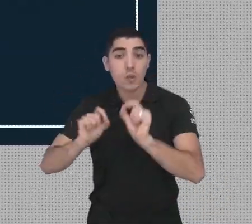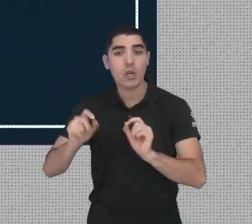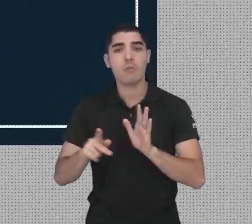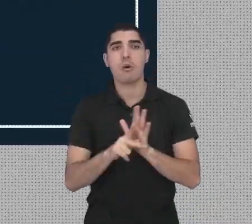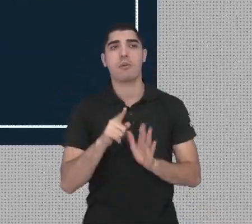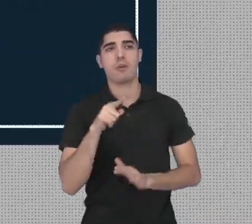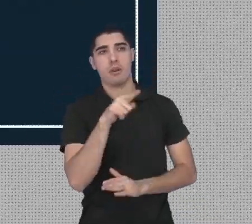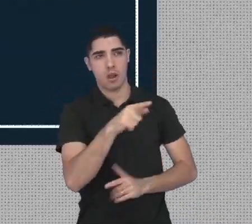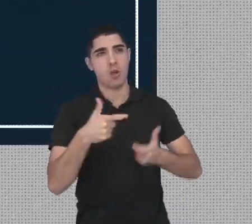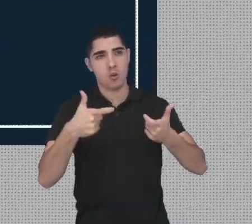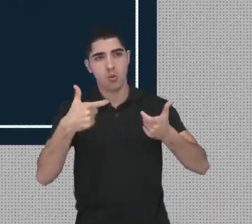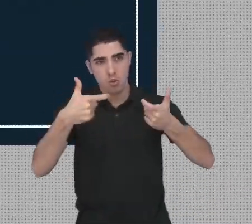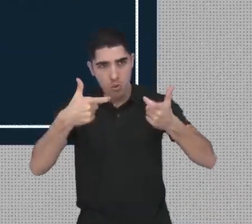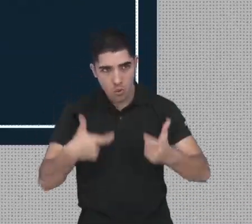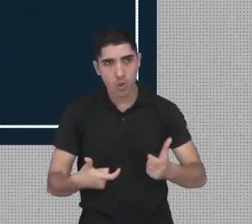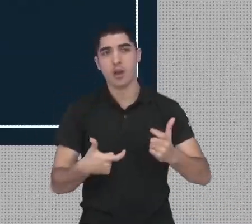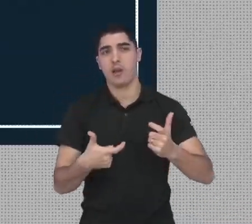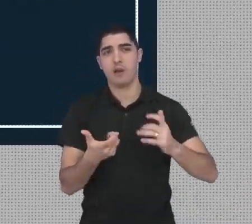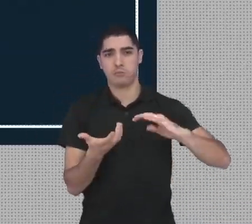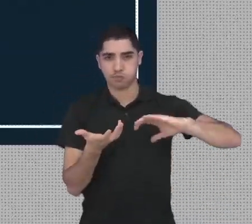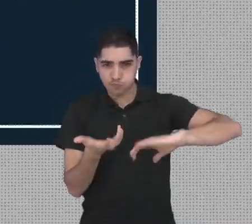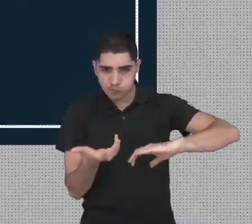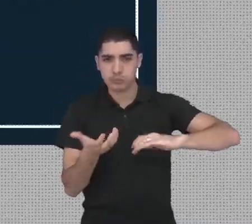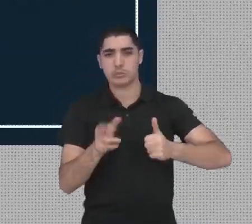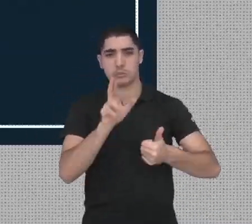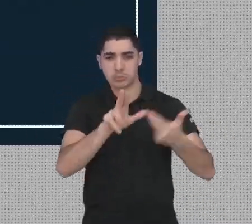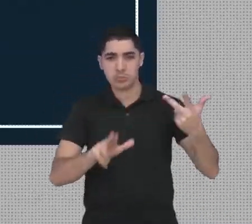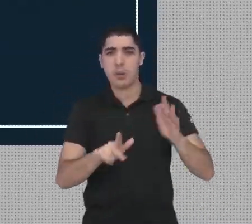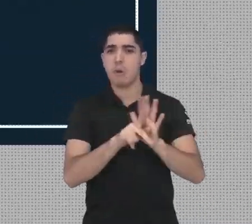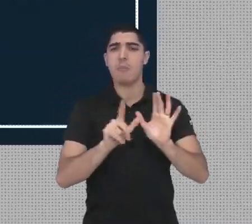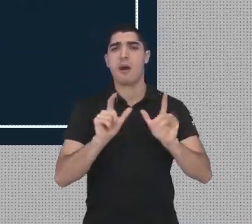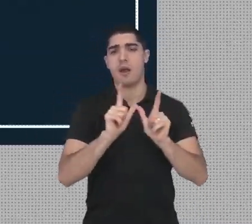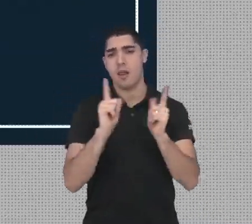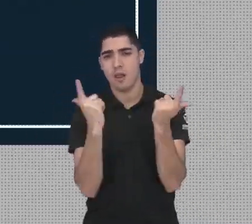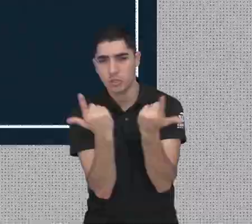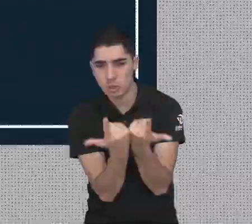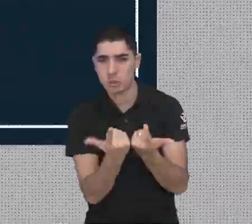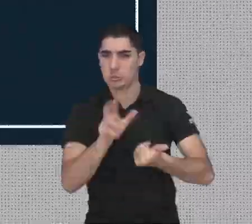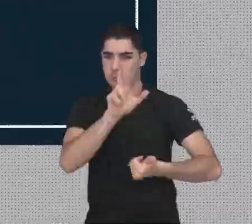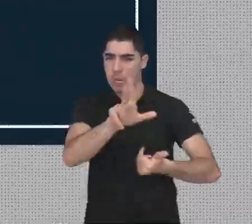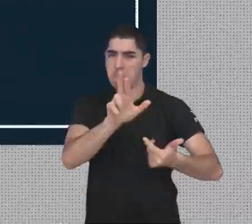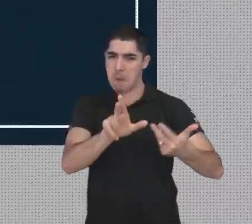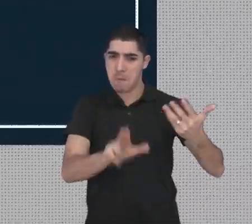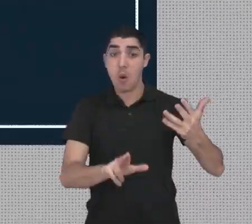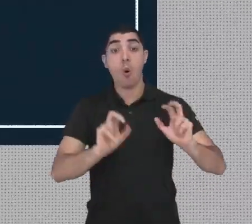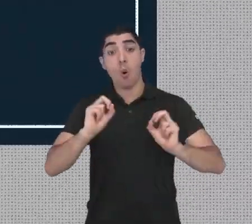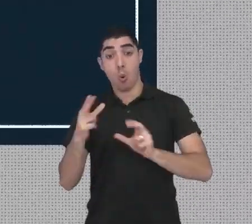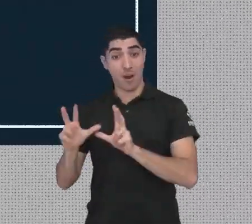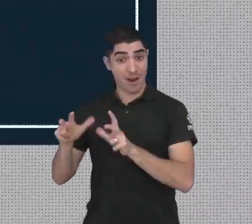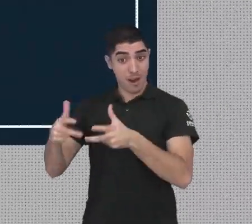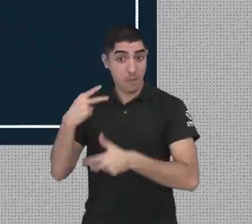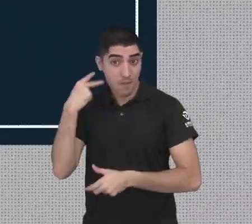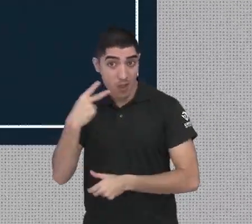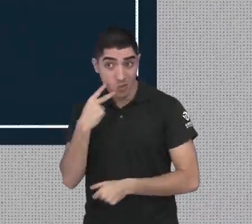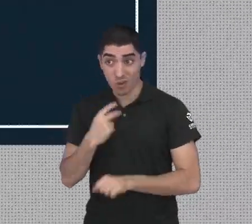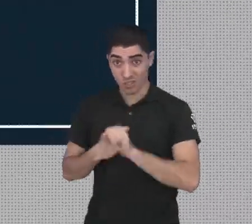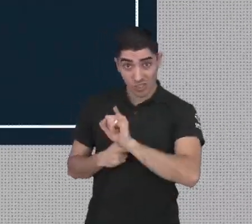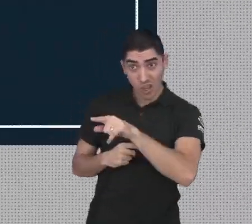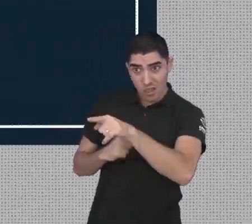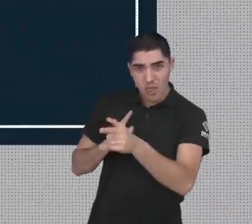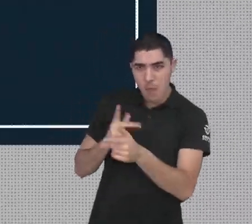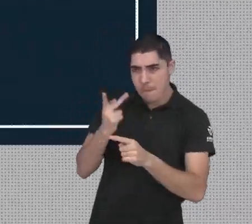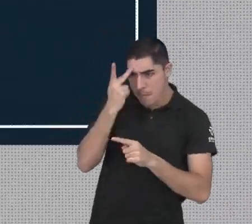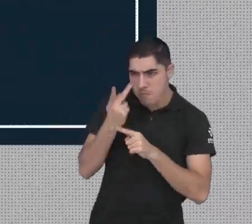eletivo parlamentares do Congresso Nacional, das Assembleias Legislativas ou das Câmaras de Vereadores que tenham tido